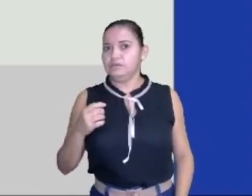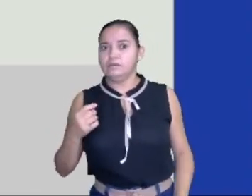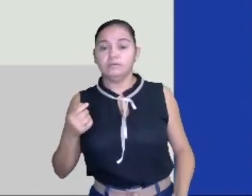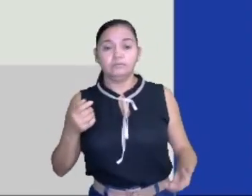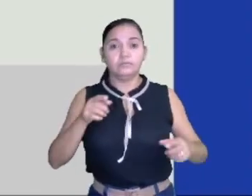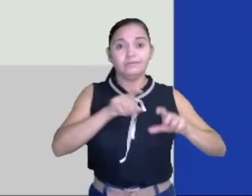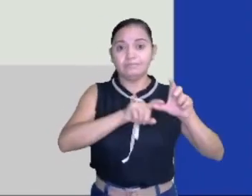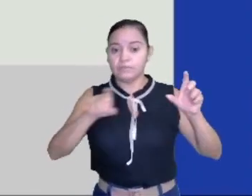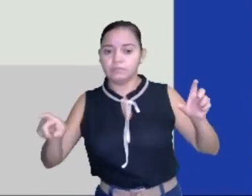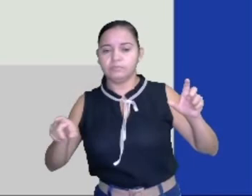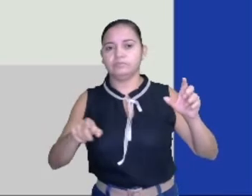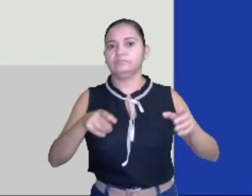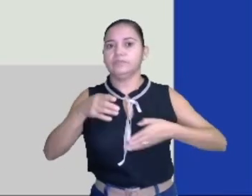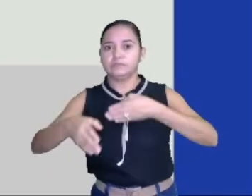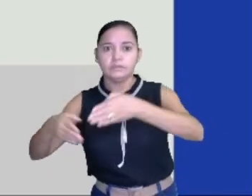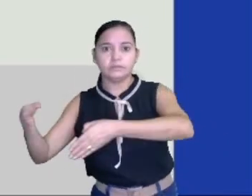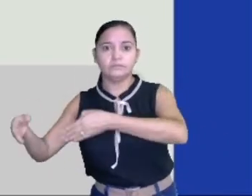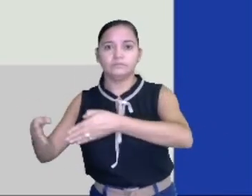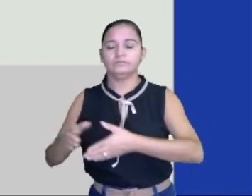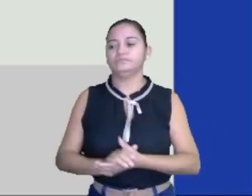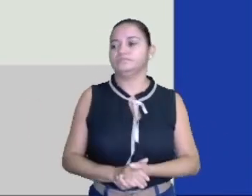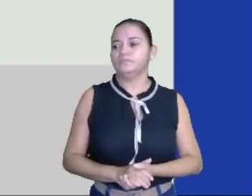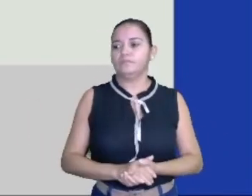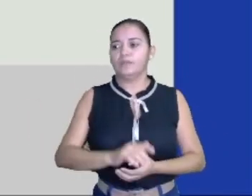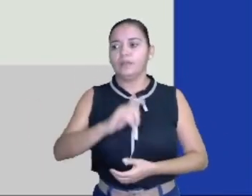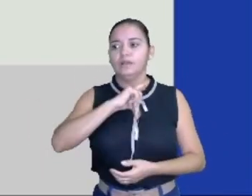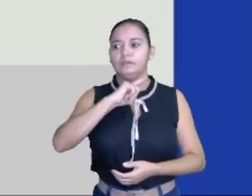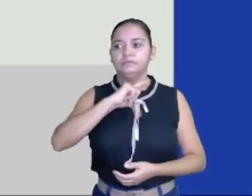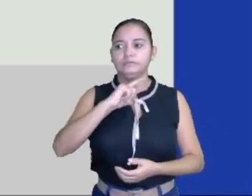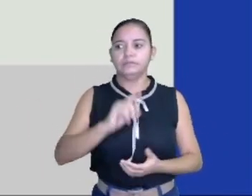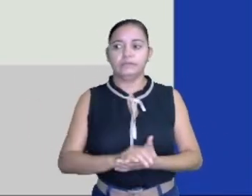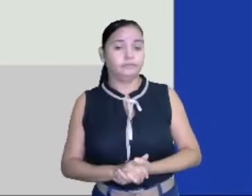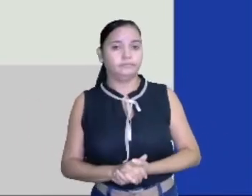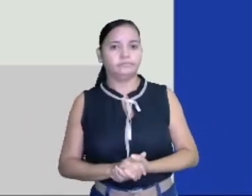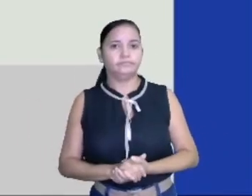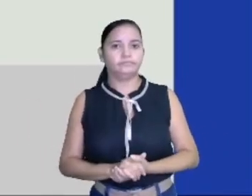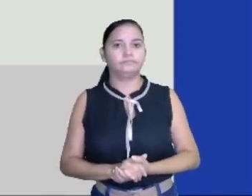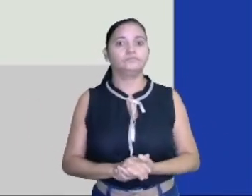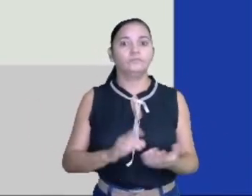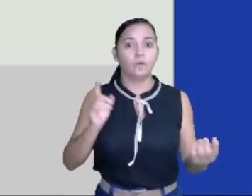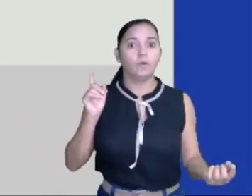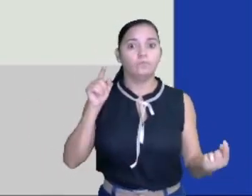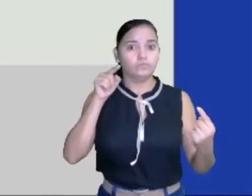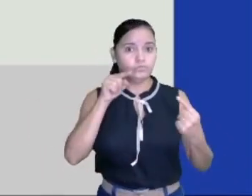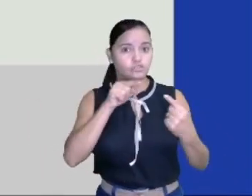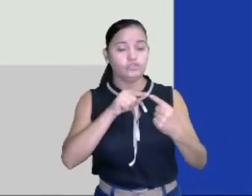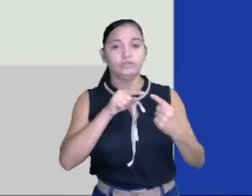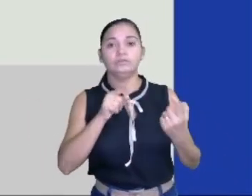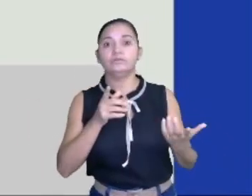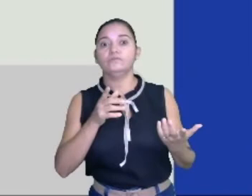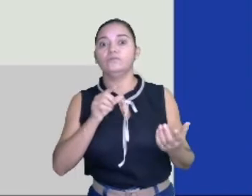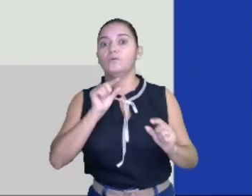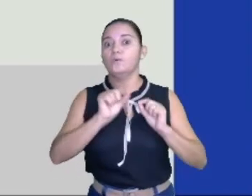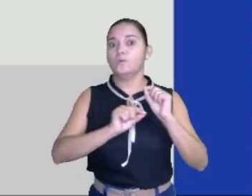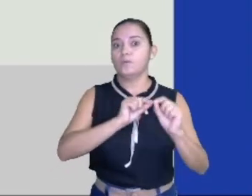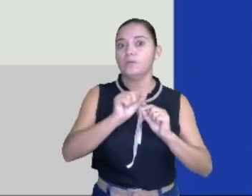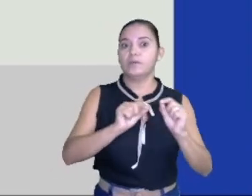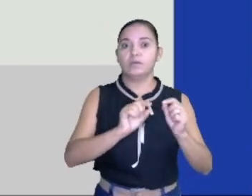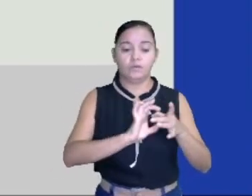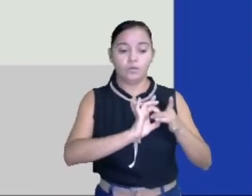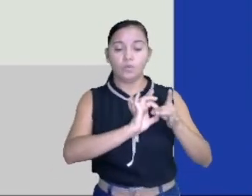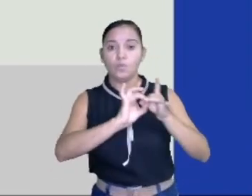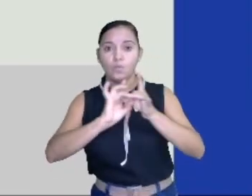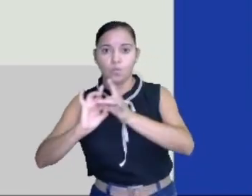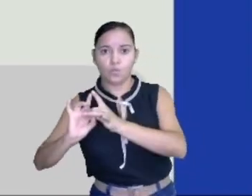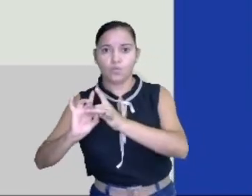no grupo. O objetivo comum. Há certos valores, princípios e objetivos que se unem aos membros